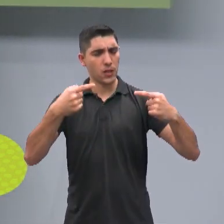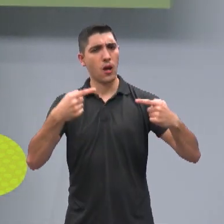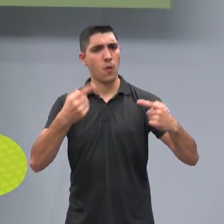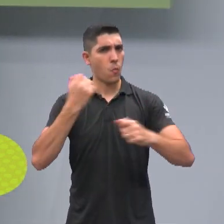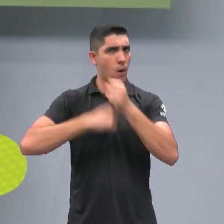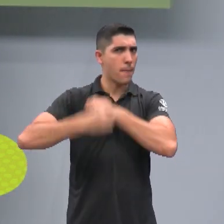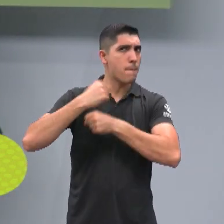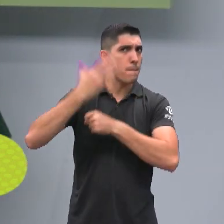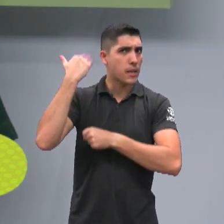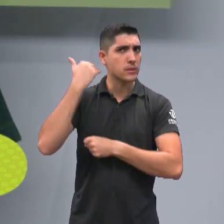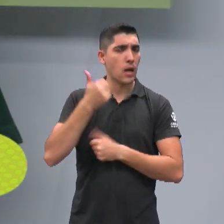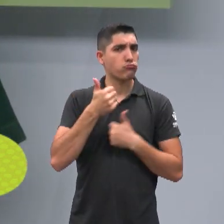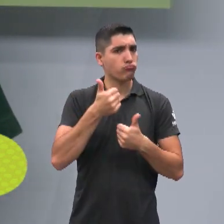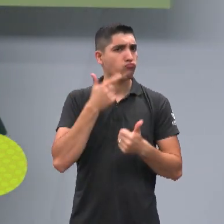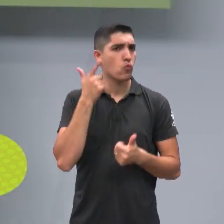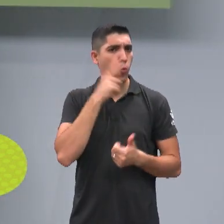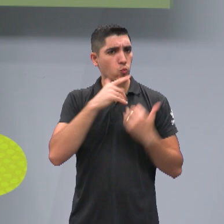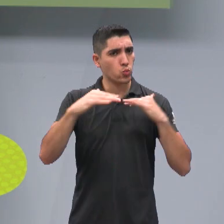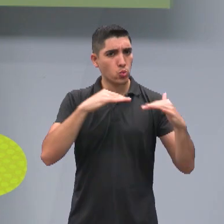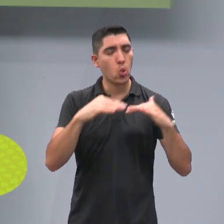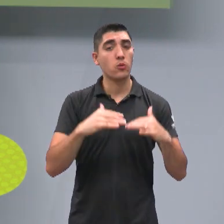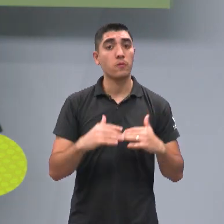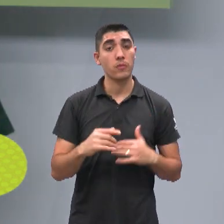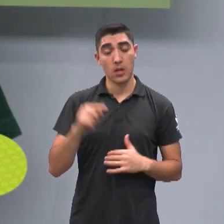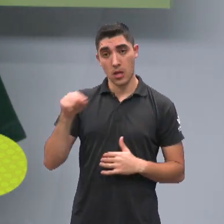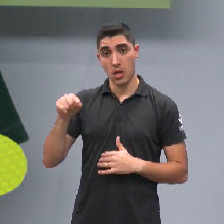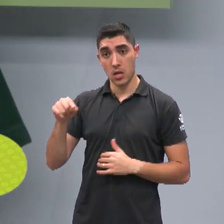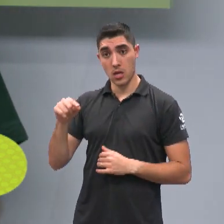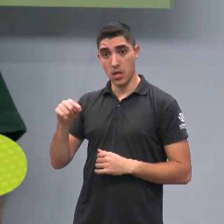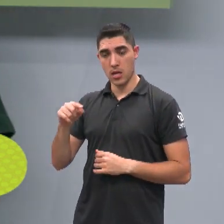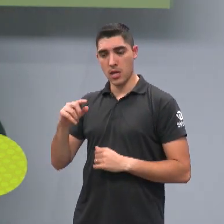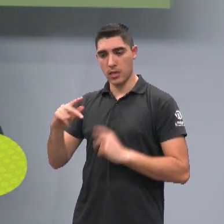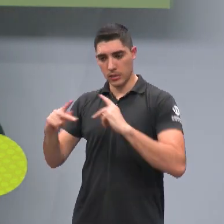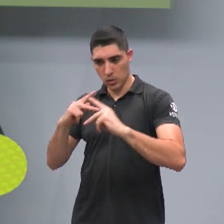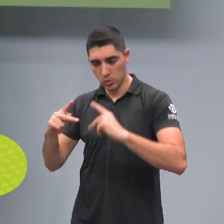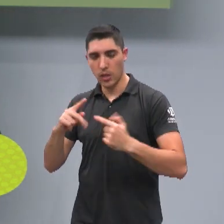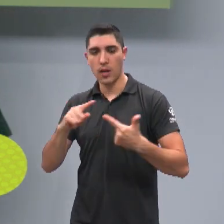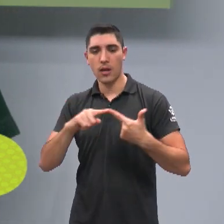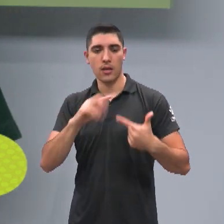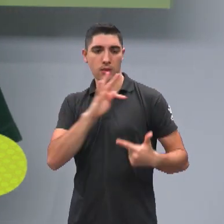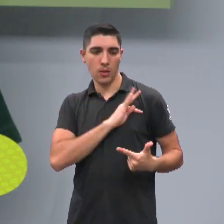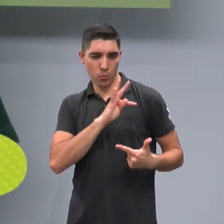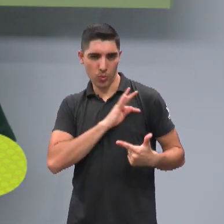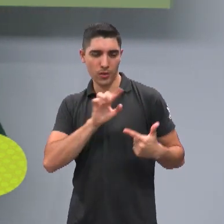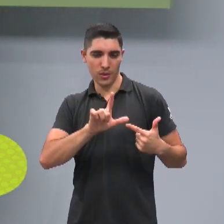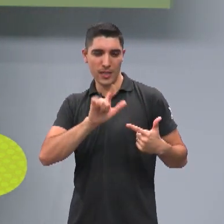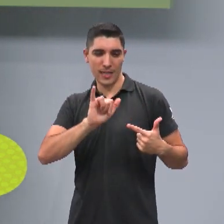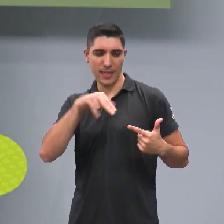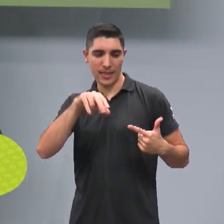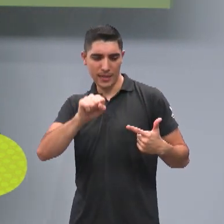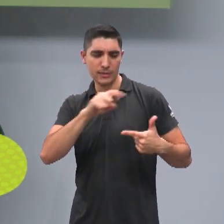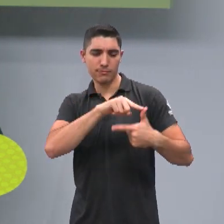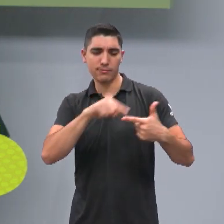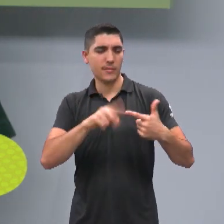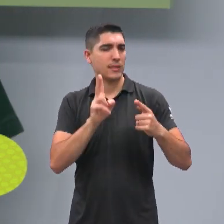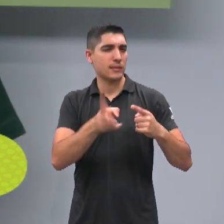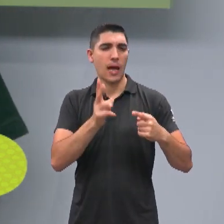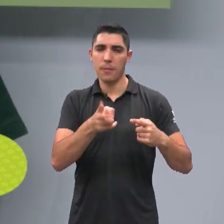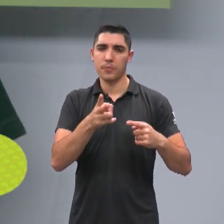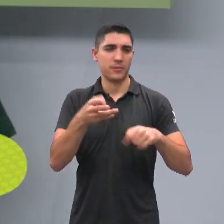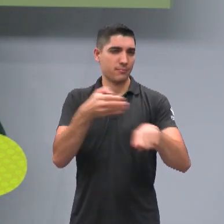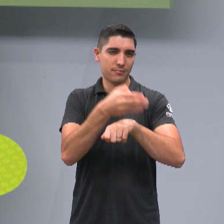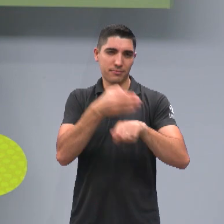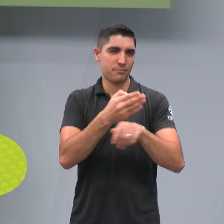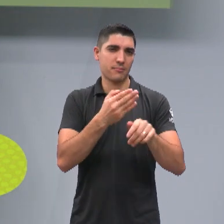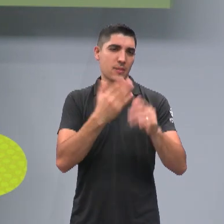passado. Então, o São José, junto com o time de Taboão, o Instituto Lins também, aí rivalizando, sempre dominando o Campeonato Paulista. Parabéns para as meninas,